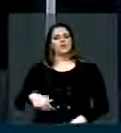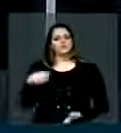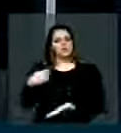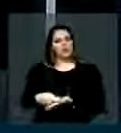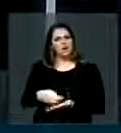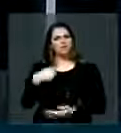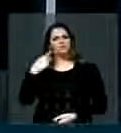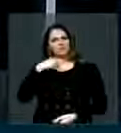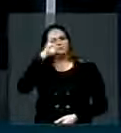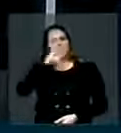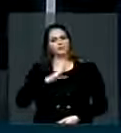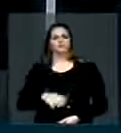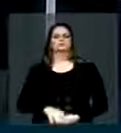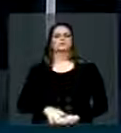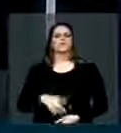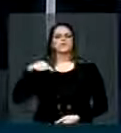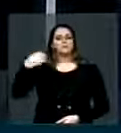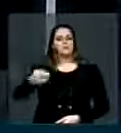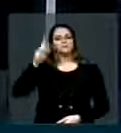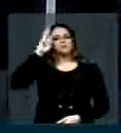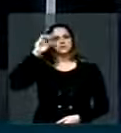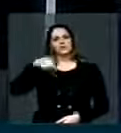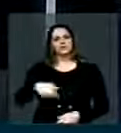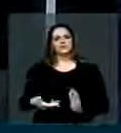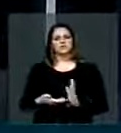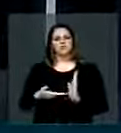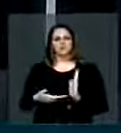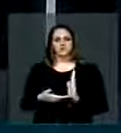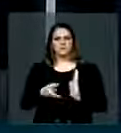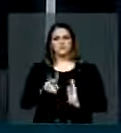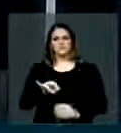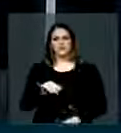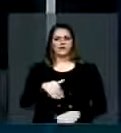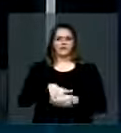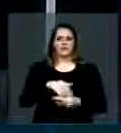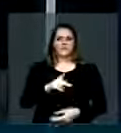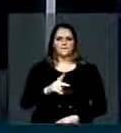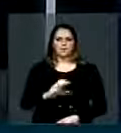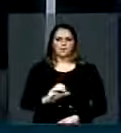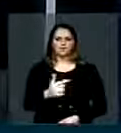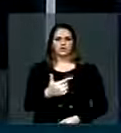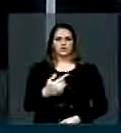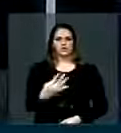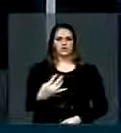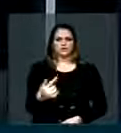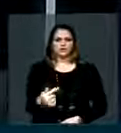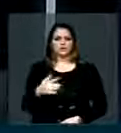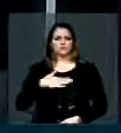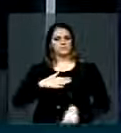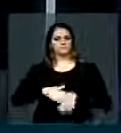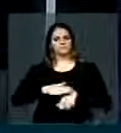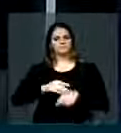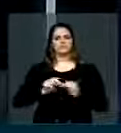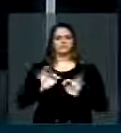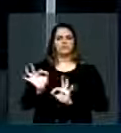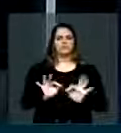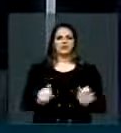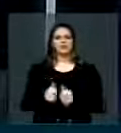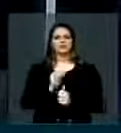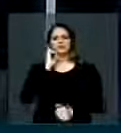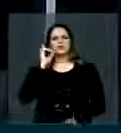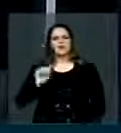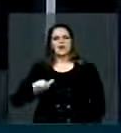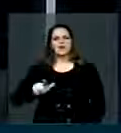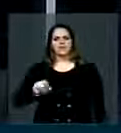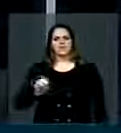terça-feira, está na pauta daqui da Câmara Federal a PEC 247, de nossa autoria, juntamente com o